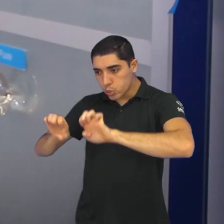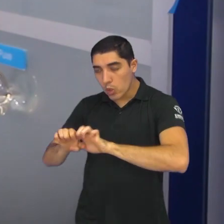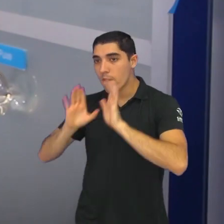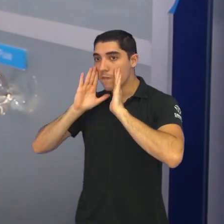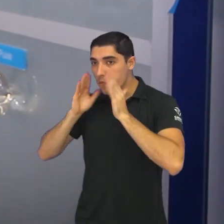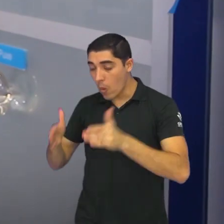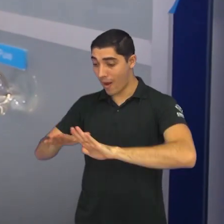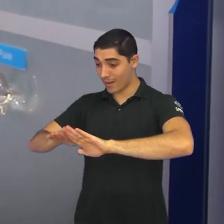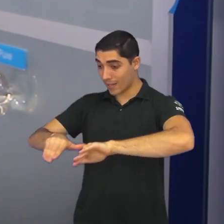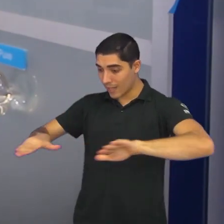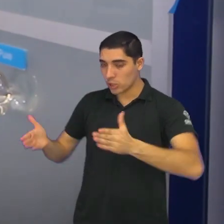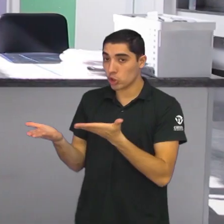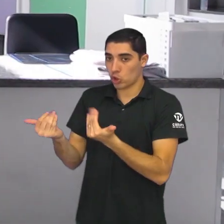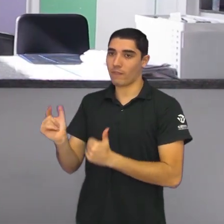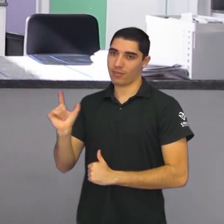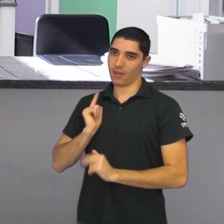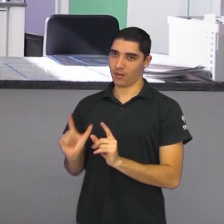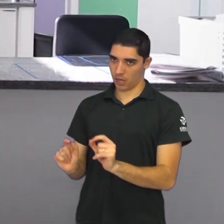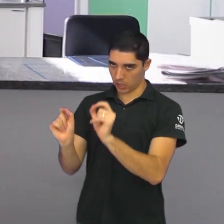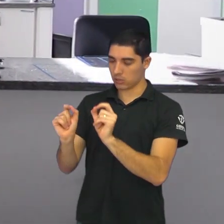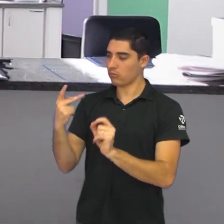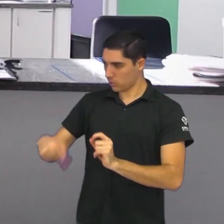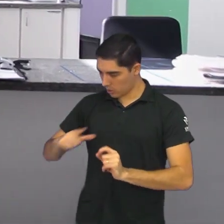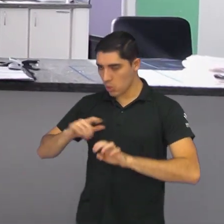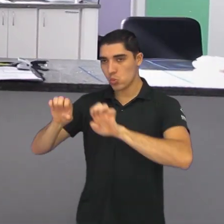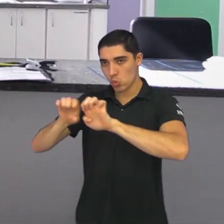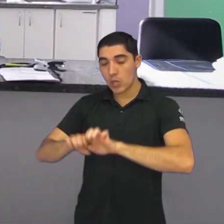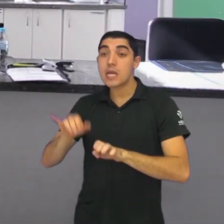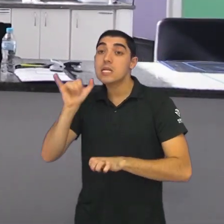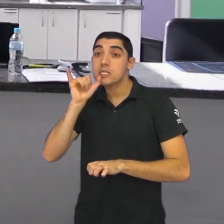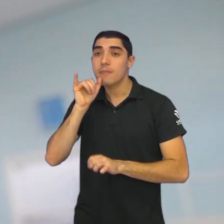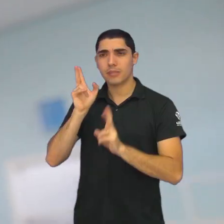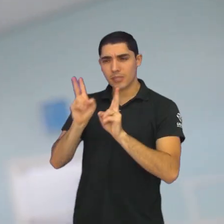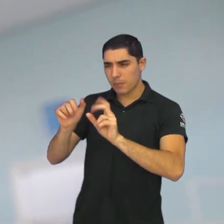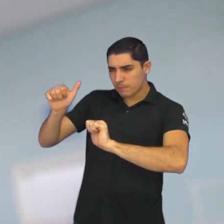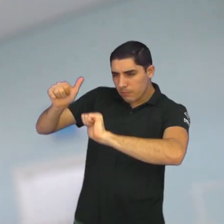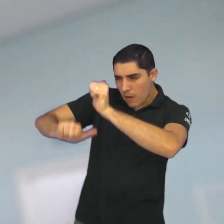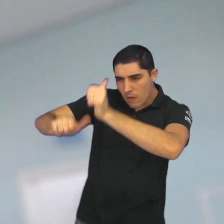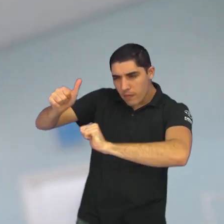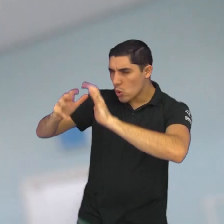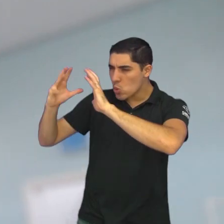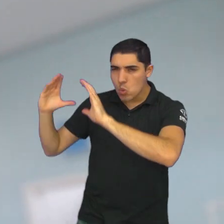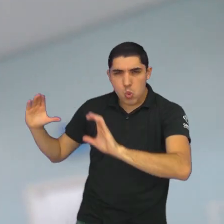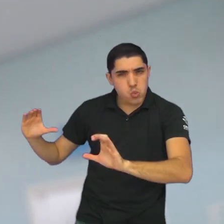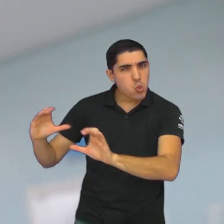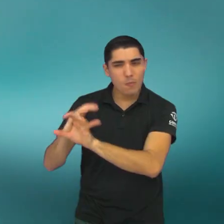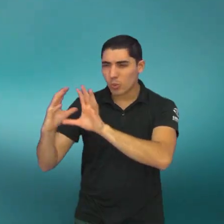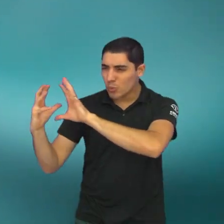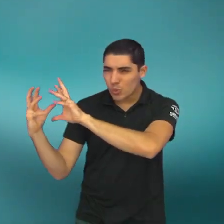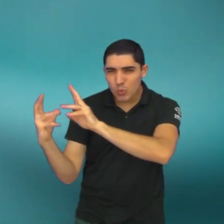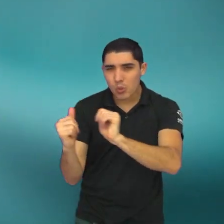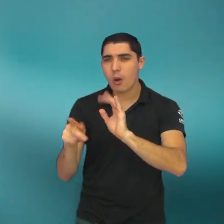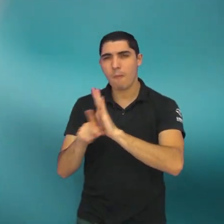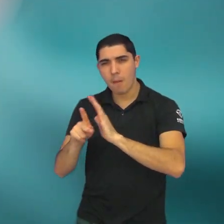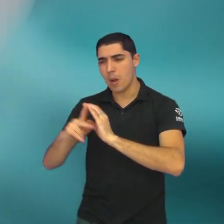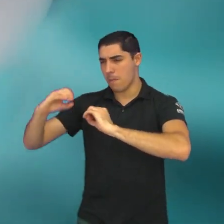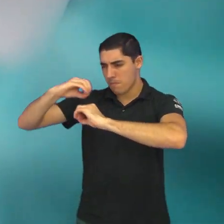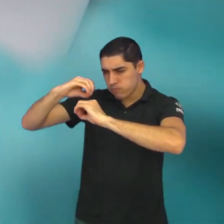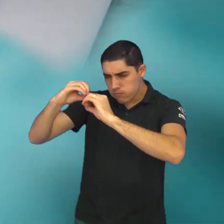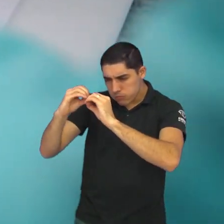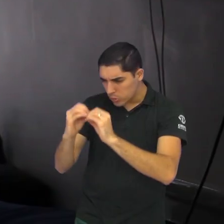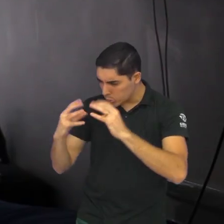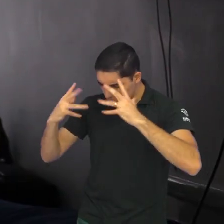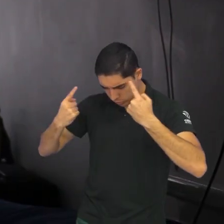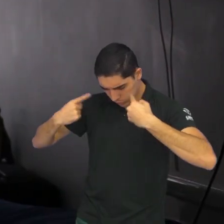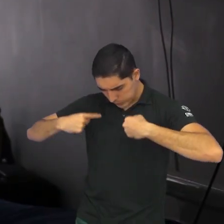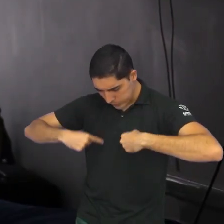estrutura voltada para crianças e jovens com câncer. A gente realiza o diagnóstico completo com exames biomoleculares